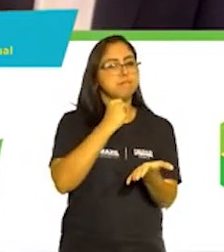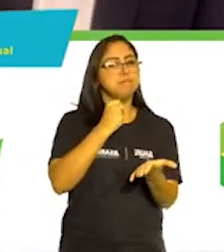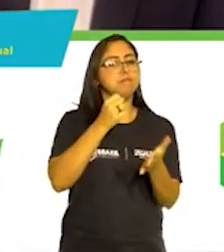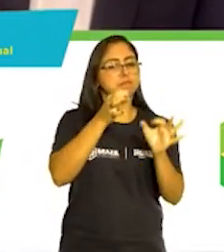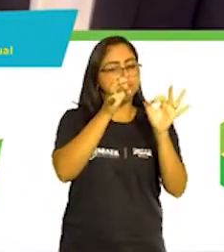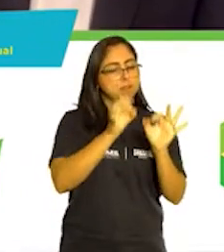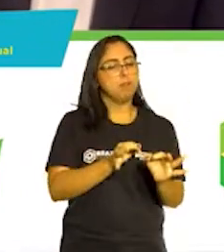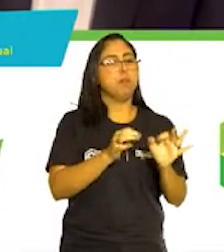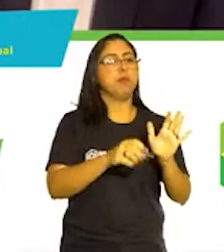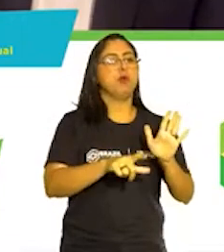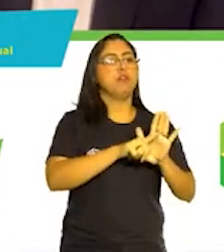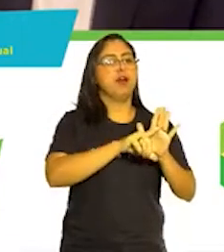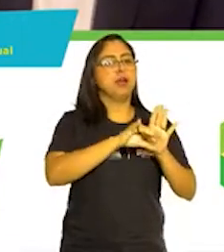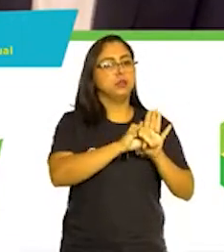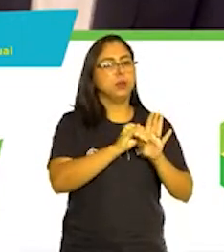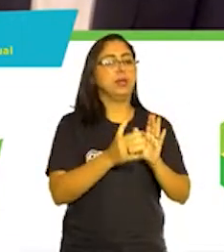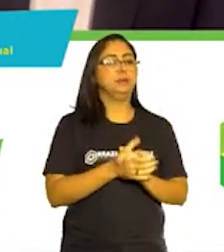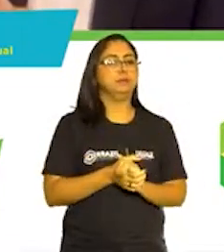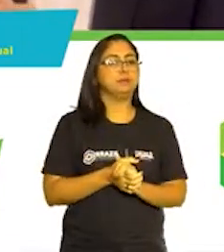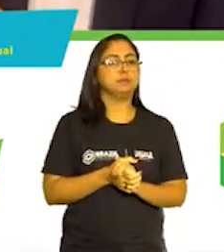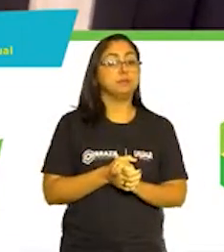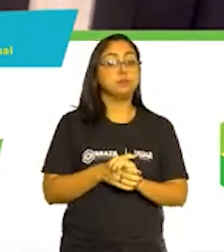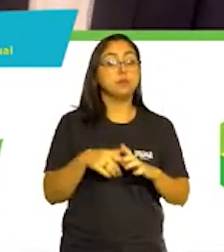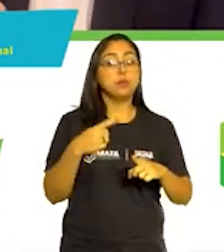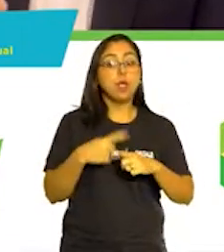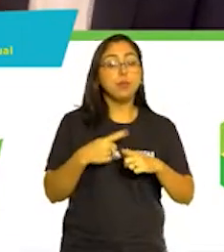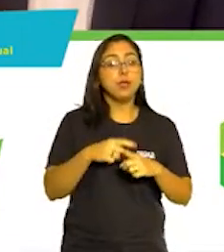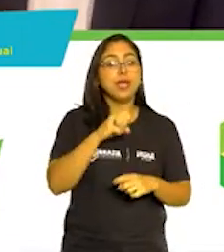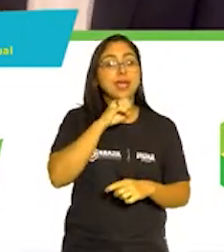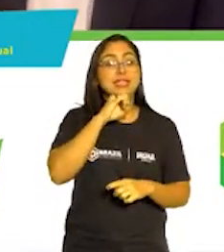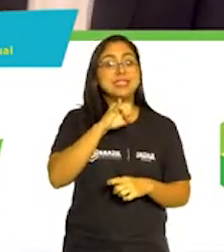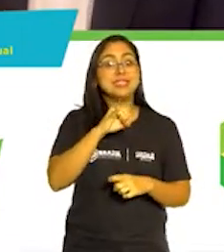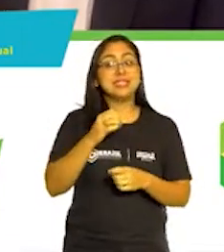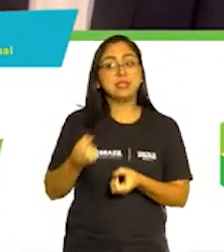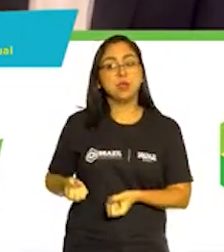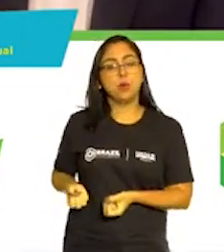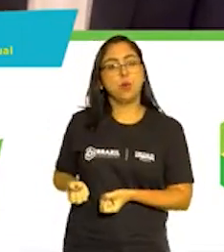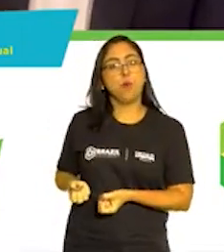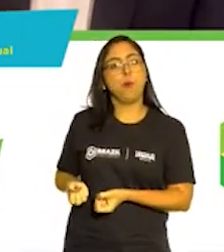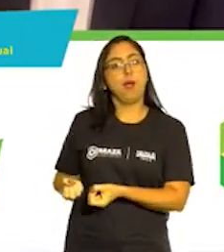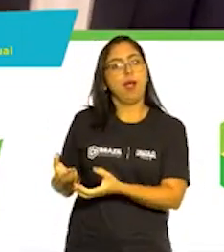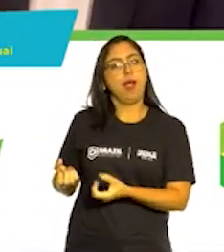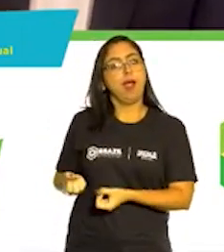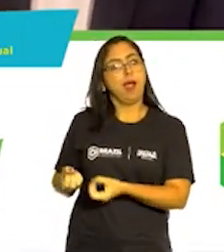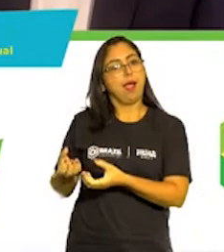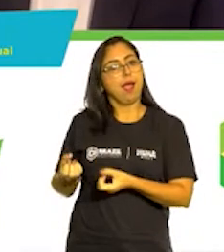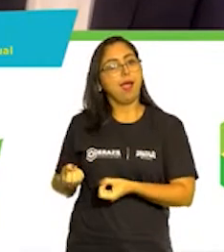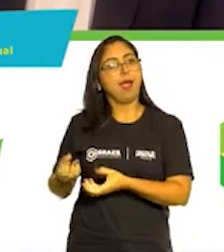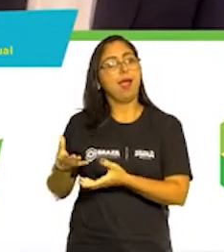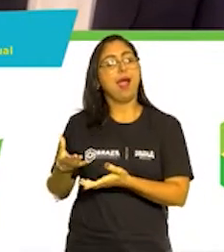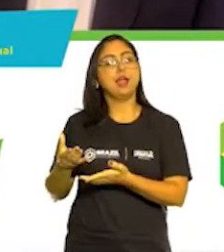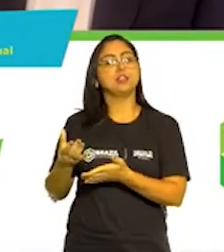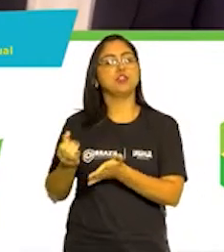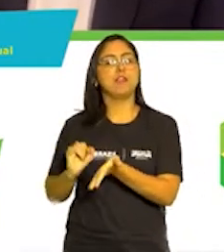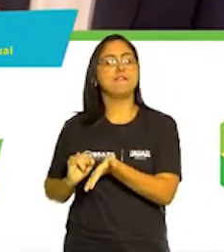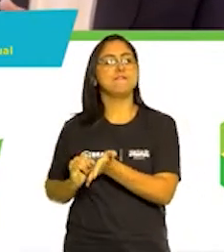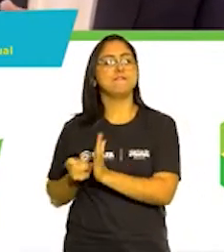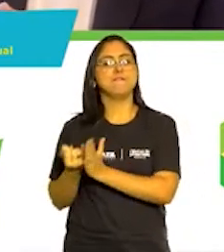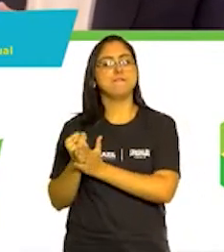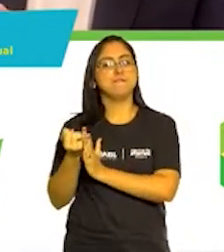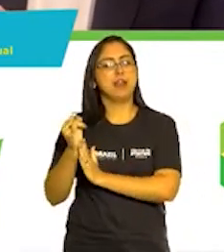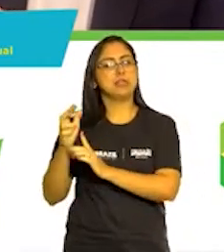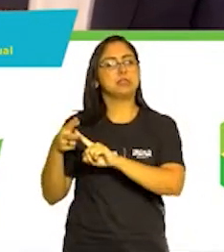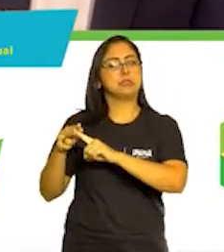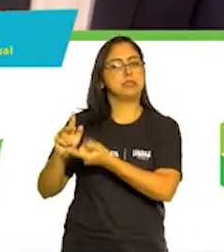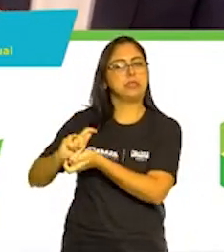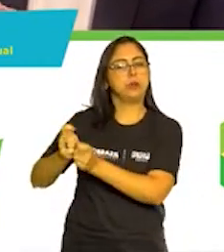que a economia fosse crescendo, naturalmente a despesa, e a despesa só sendo corrigida apenas pela inflação, a despesa sobre o